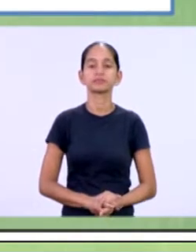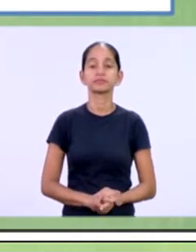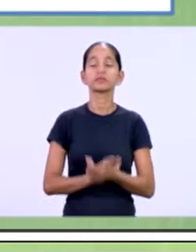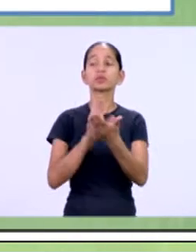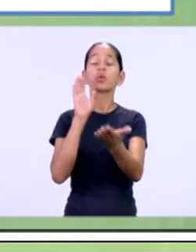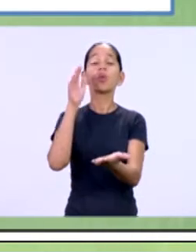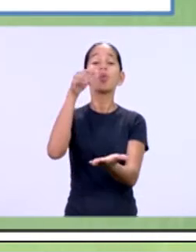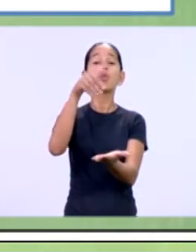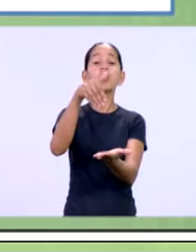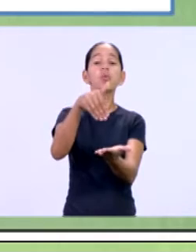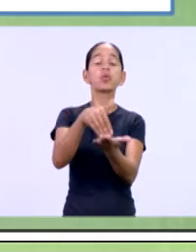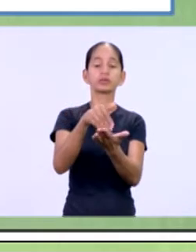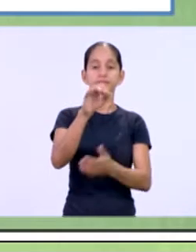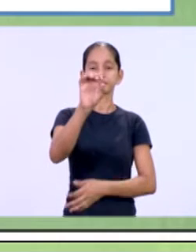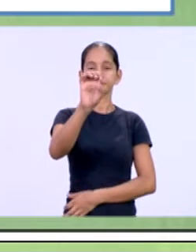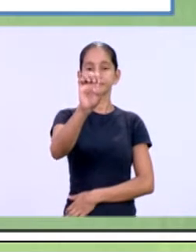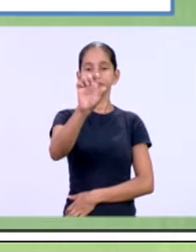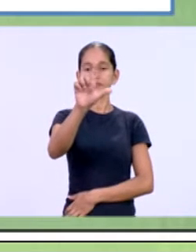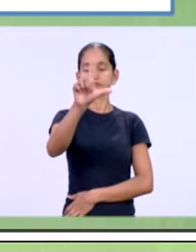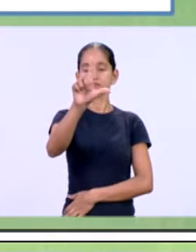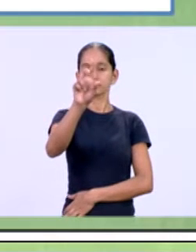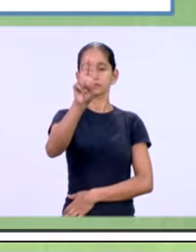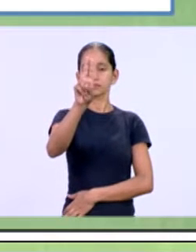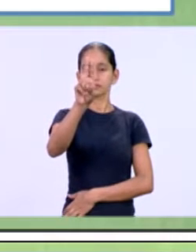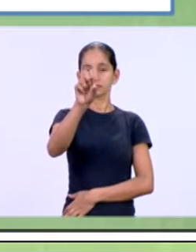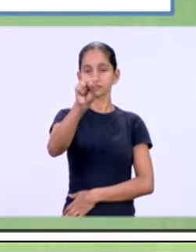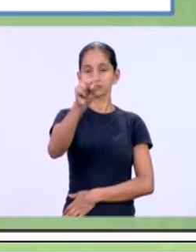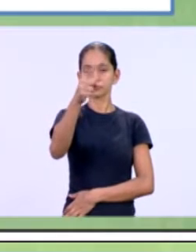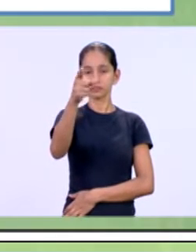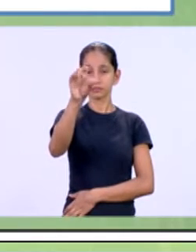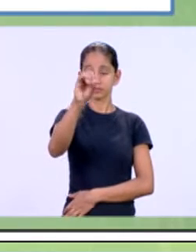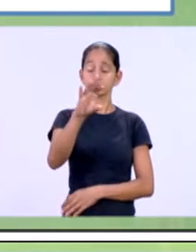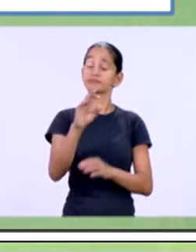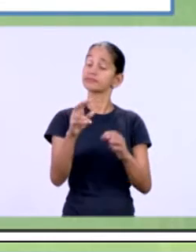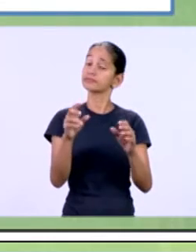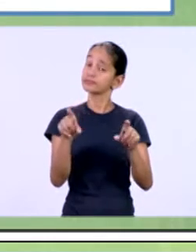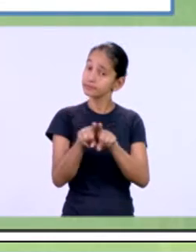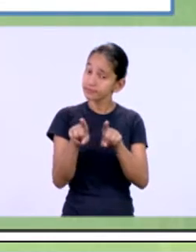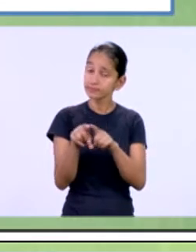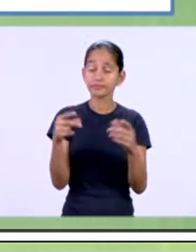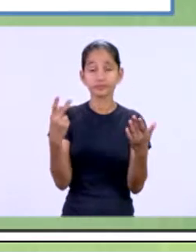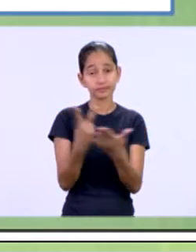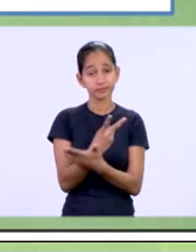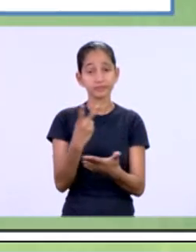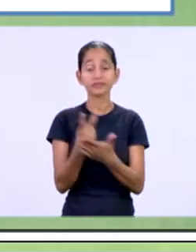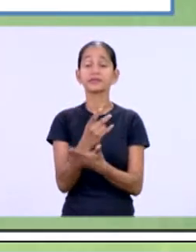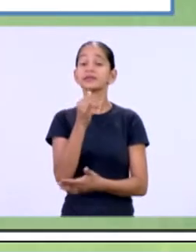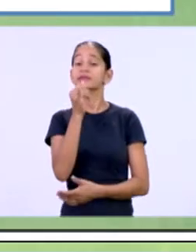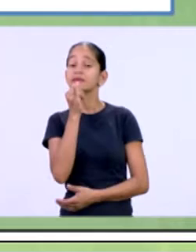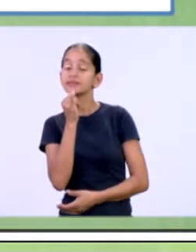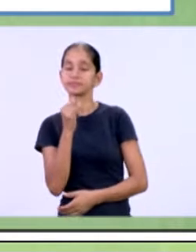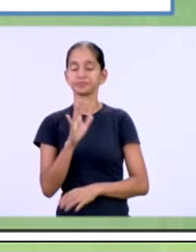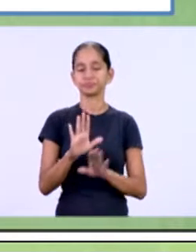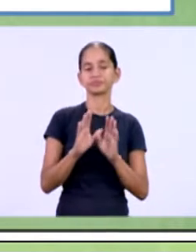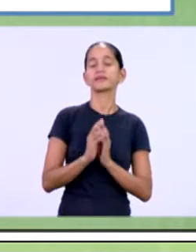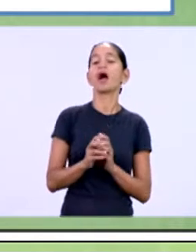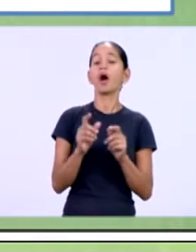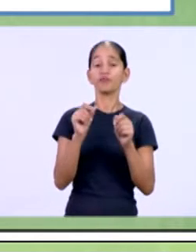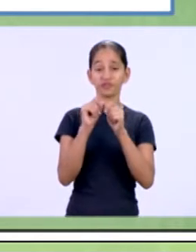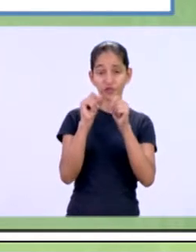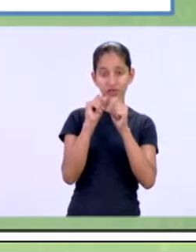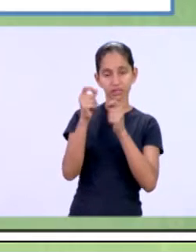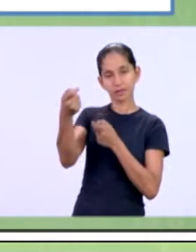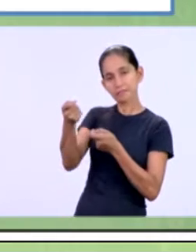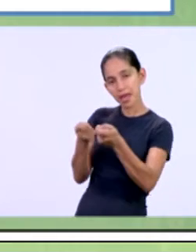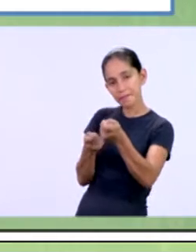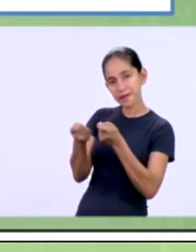Por último, temos a elusão, que é o ato ilícito também, pessoal, de simular, fingir os negócios ou atos que